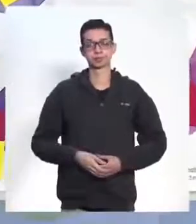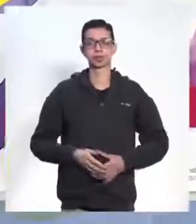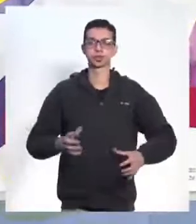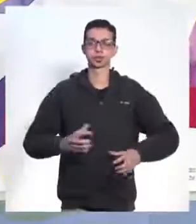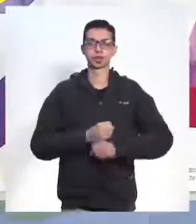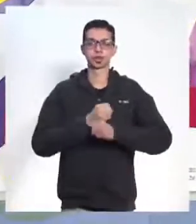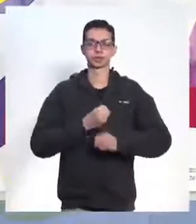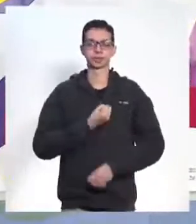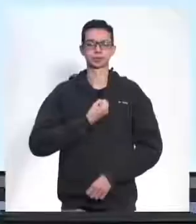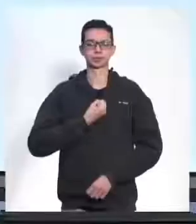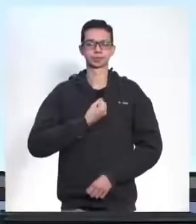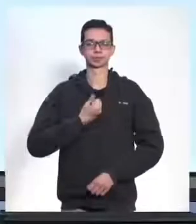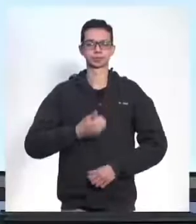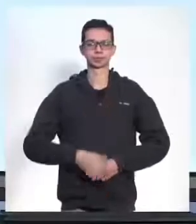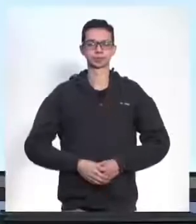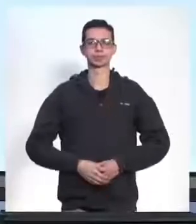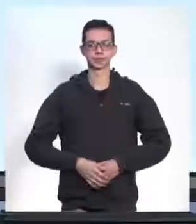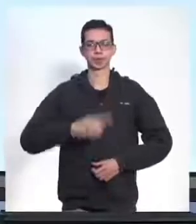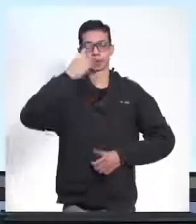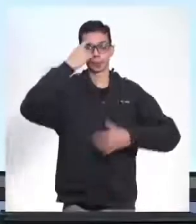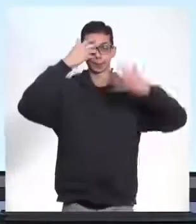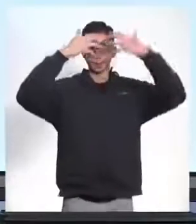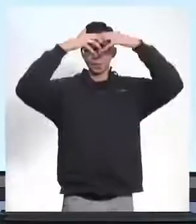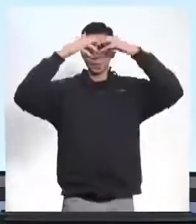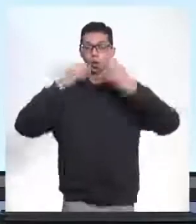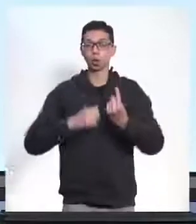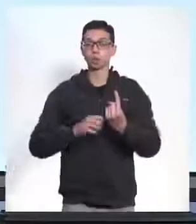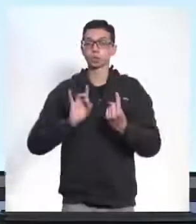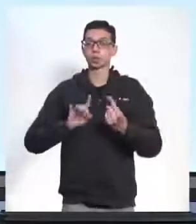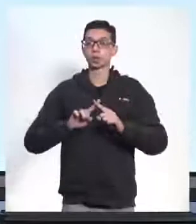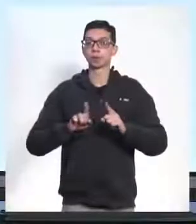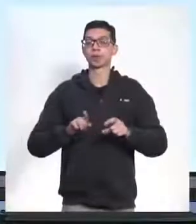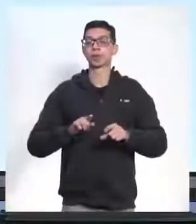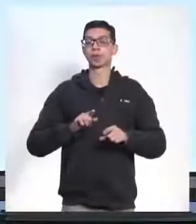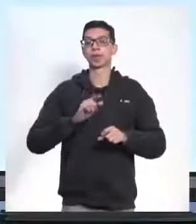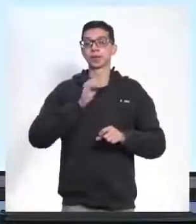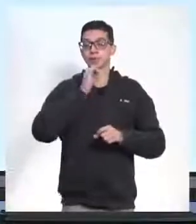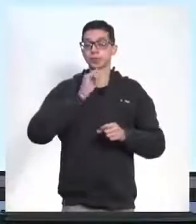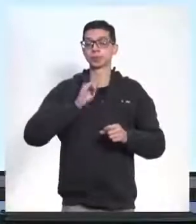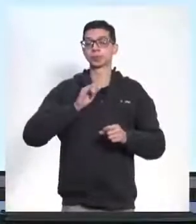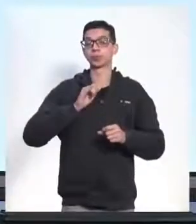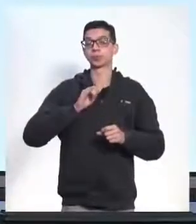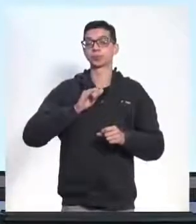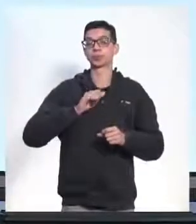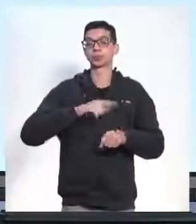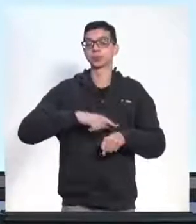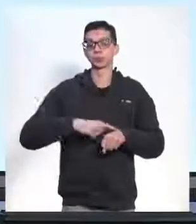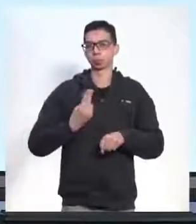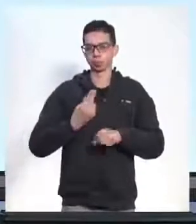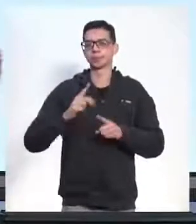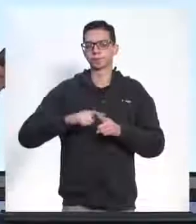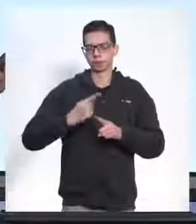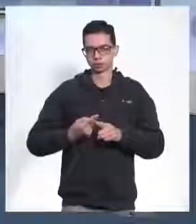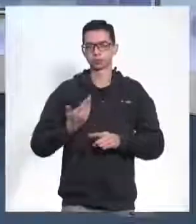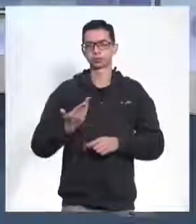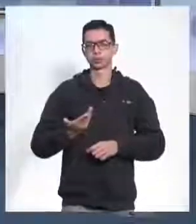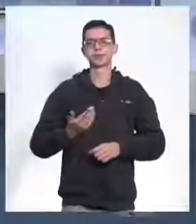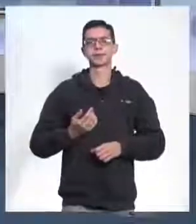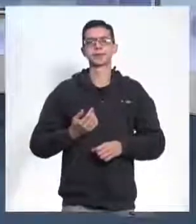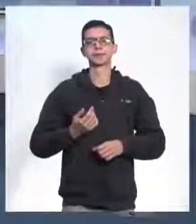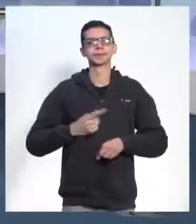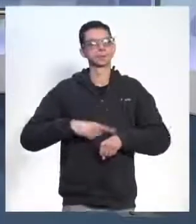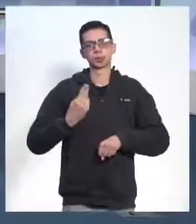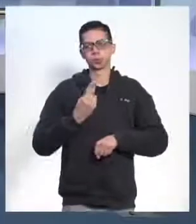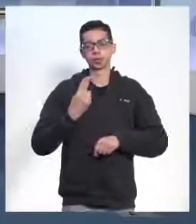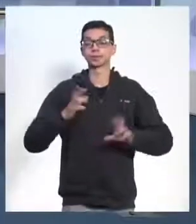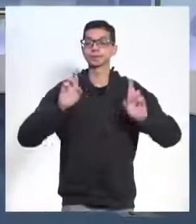pontuação. A ideia era terminar uma rodada, mas não no deu nosso tempo. caso, mas não deu correto? tempo. Espero que vocês tenham gostado. Até a próxima, né, Ale? É